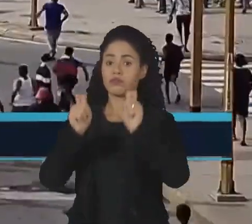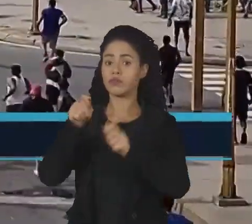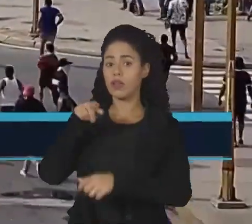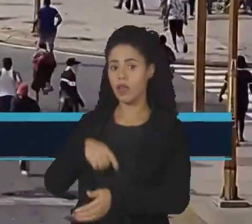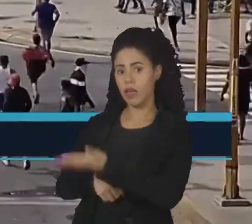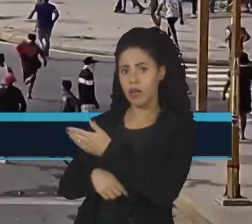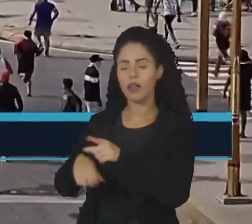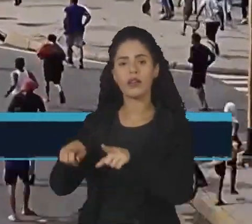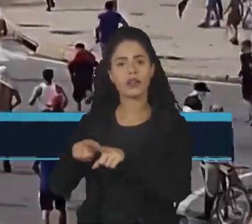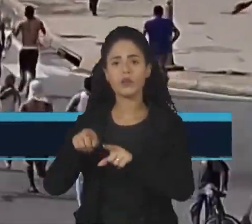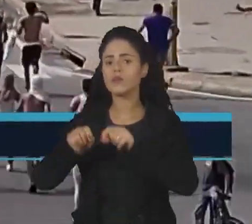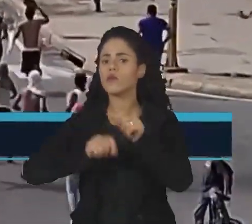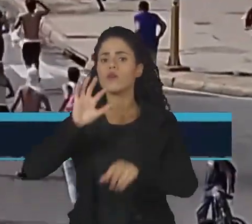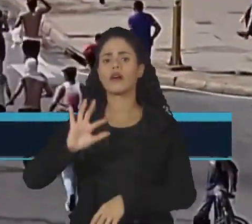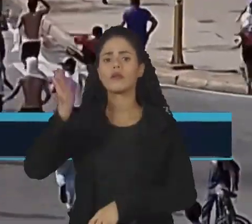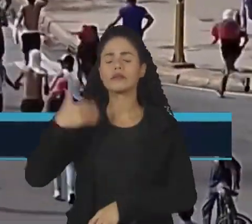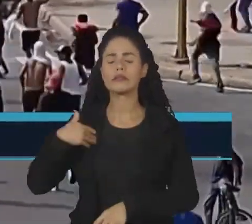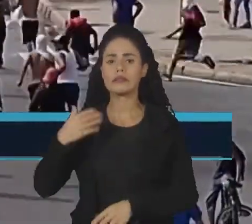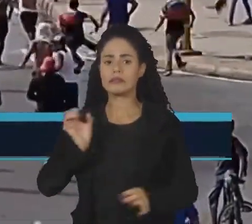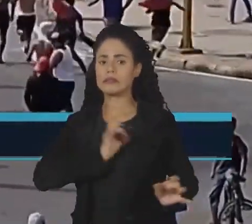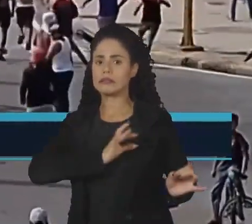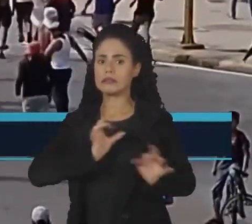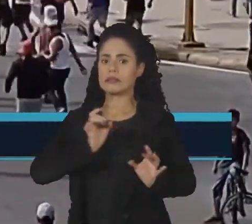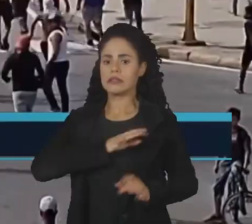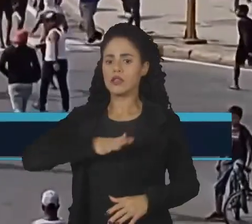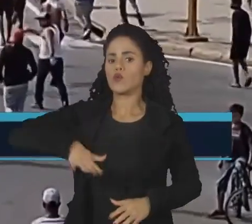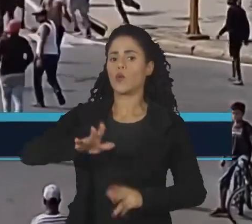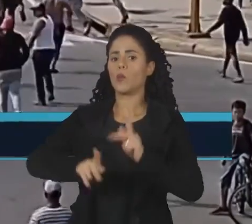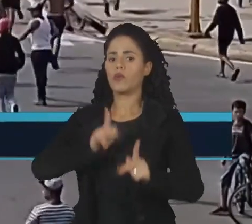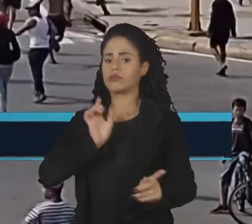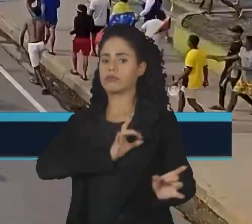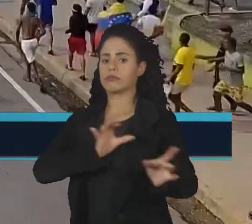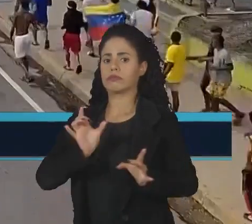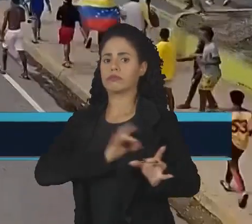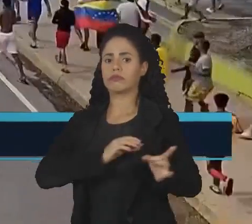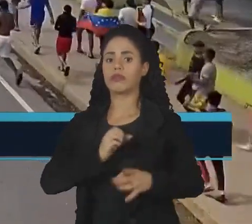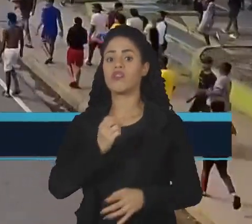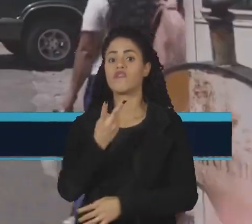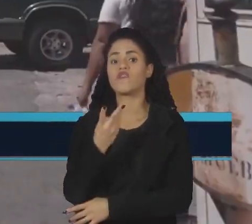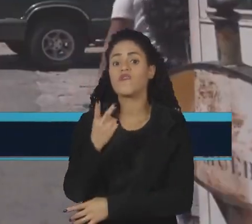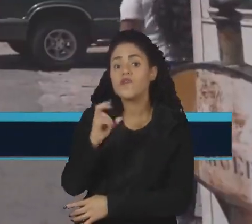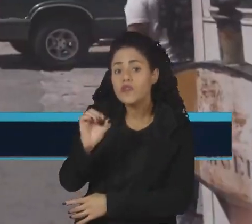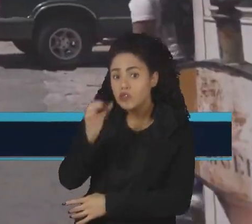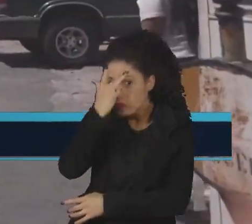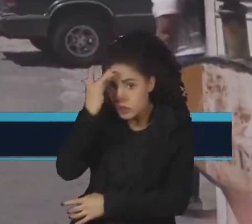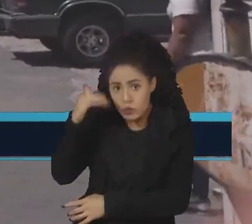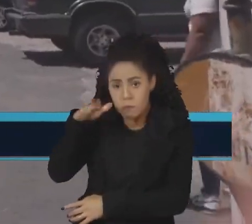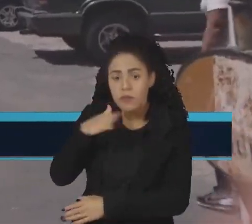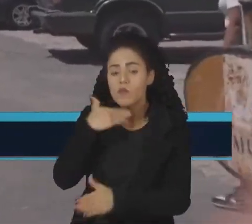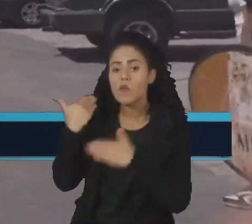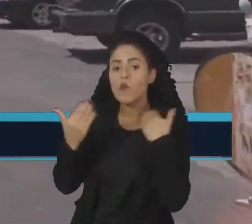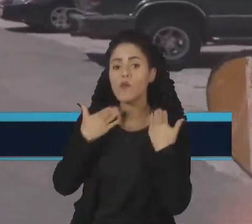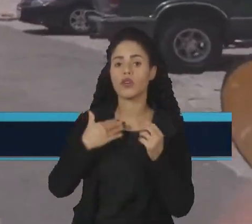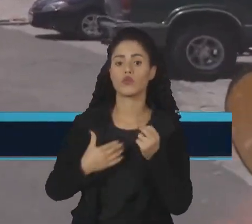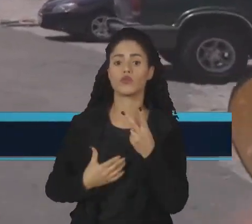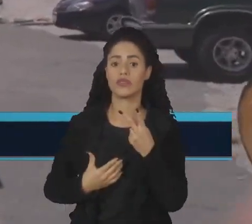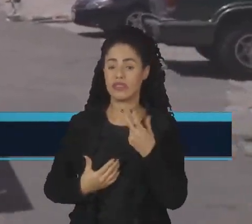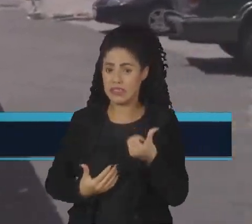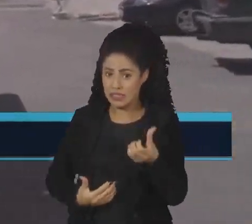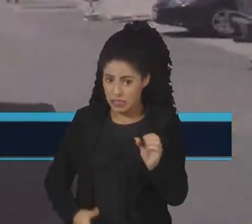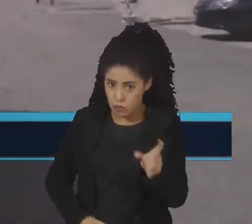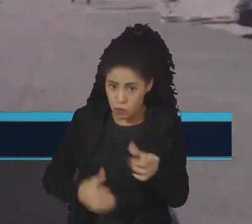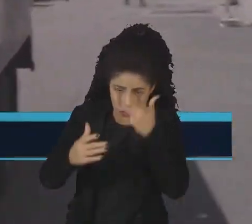Estado e induziram um clima de medo generalizado. Foram mais de 20 mortos e 1.260 pessoas